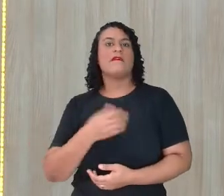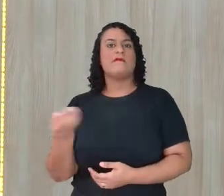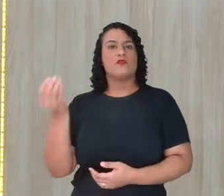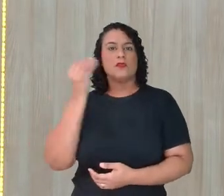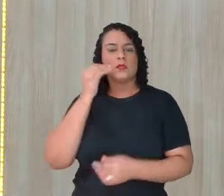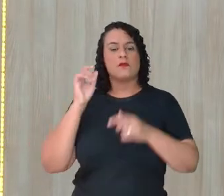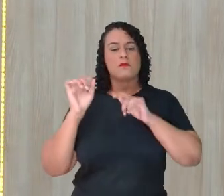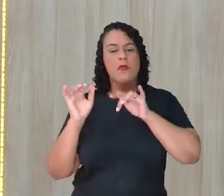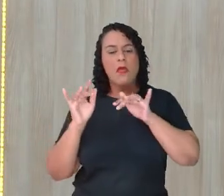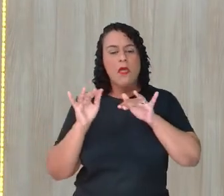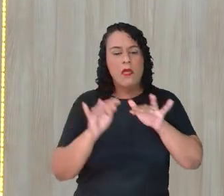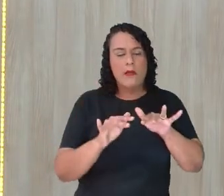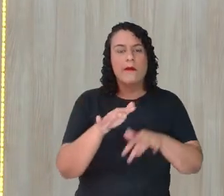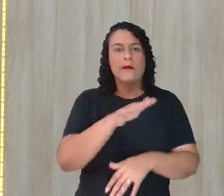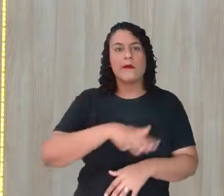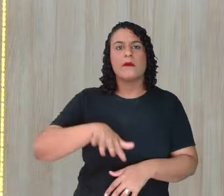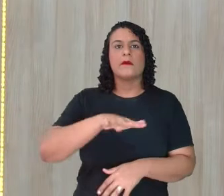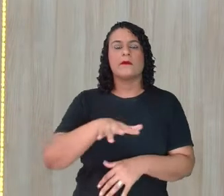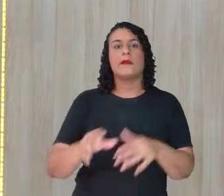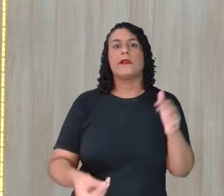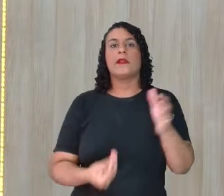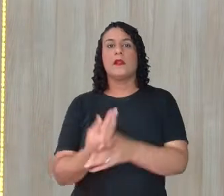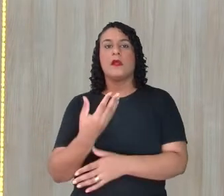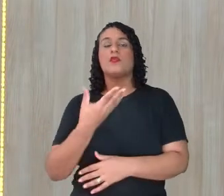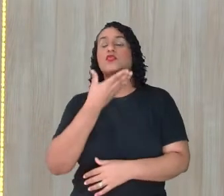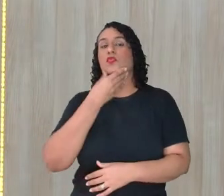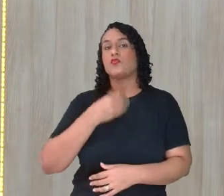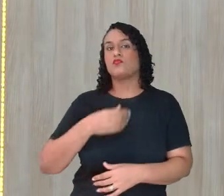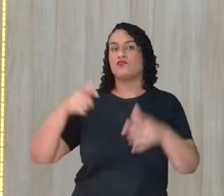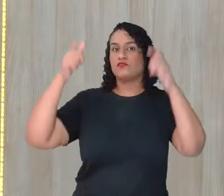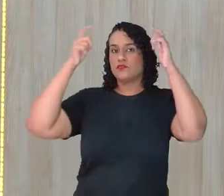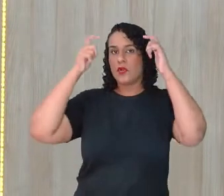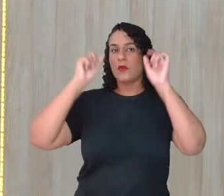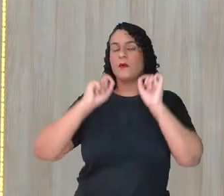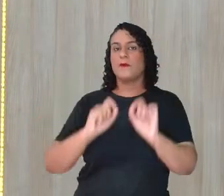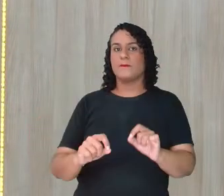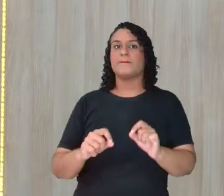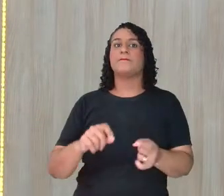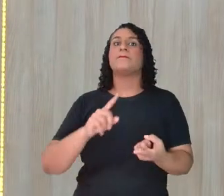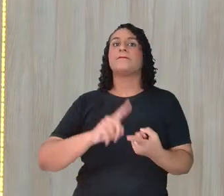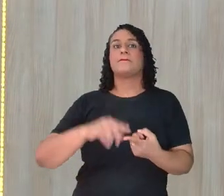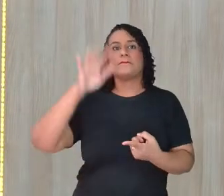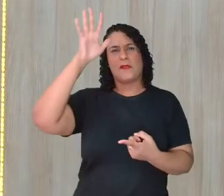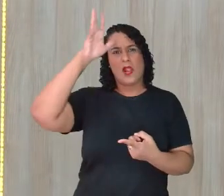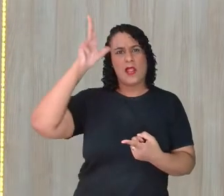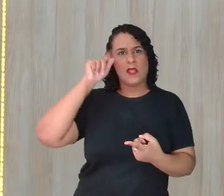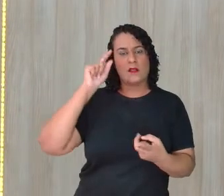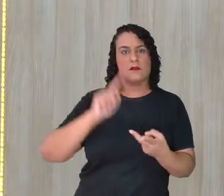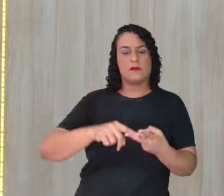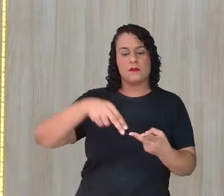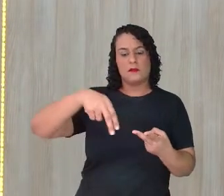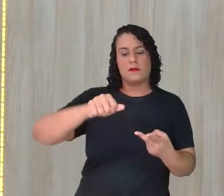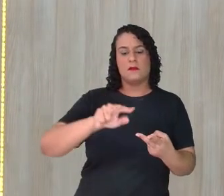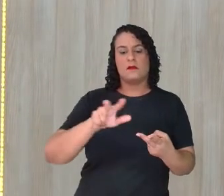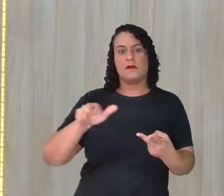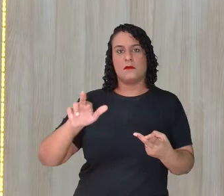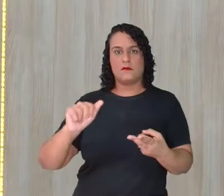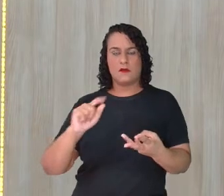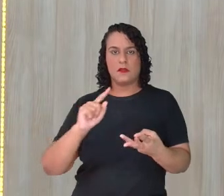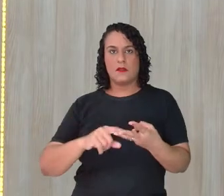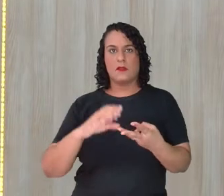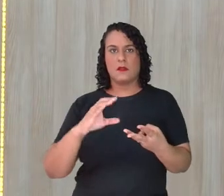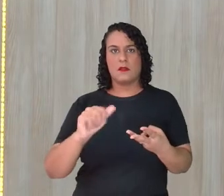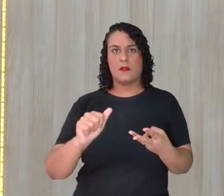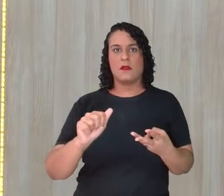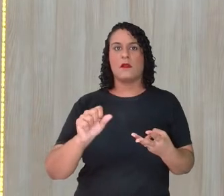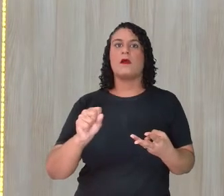territórios, fundando reinos, dentre eles os reinos de Leão, Navarra, Castela e